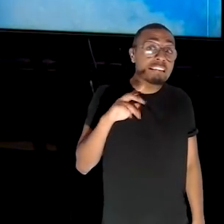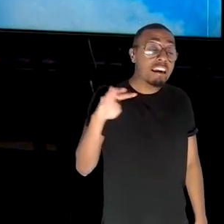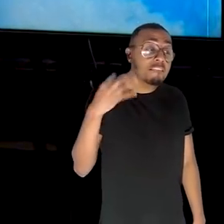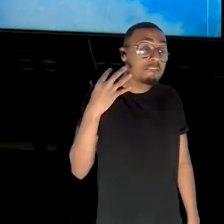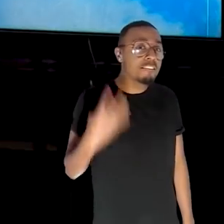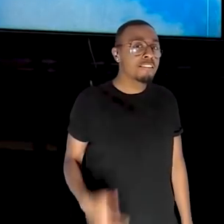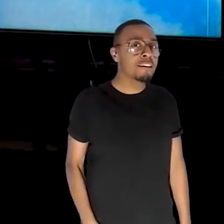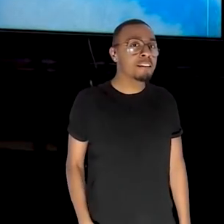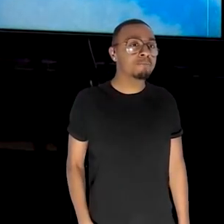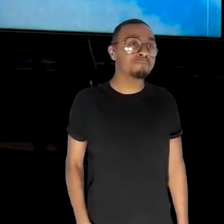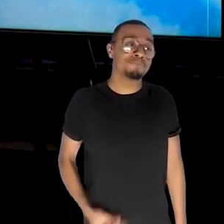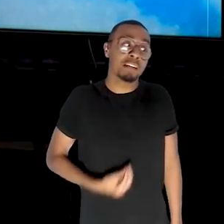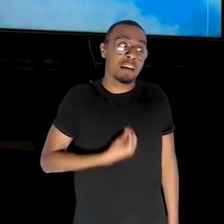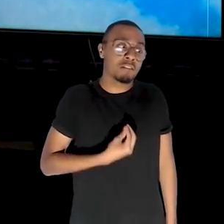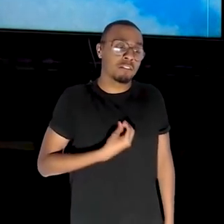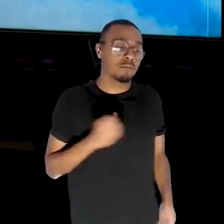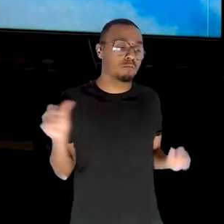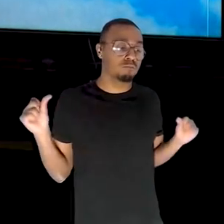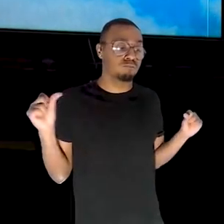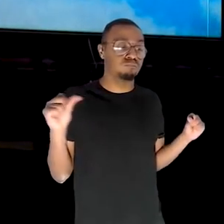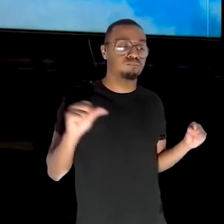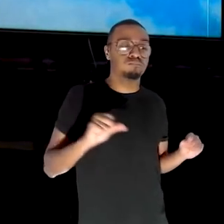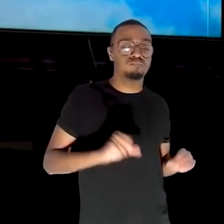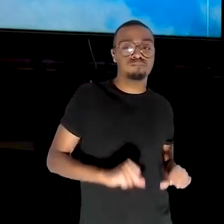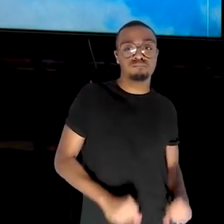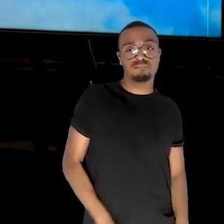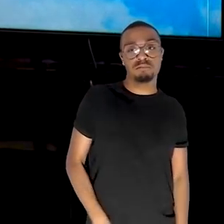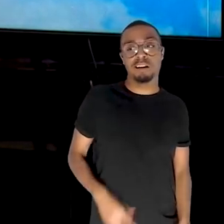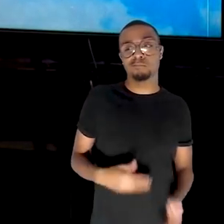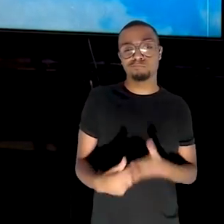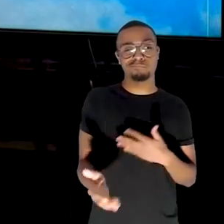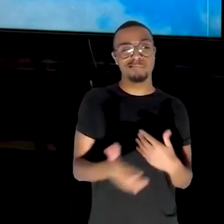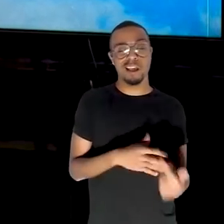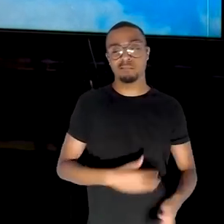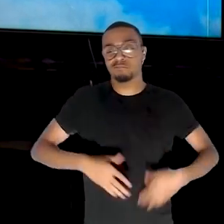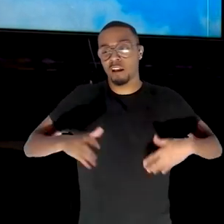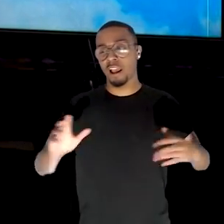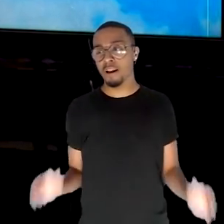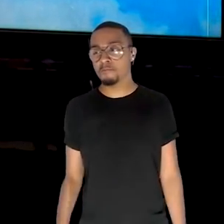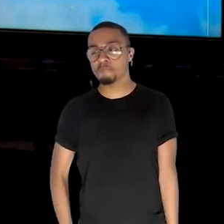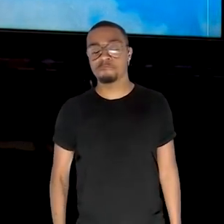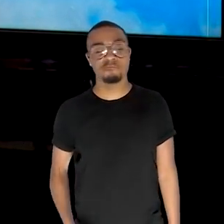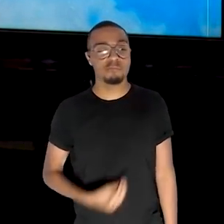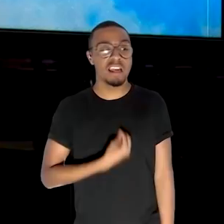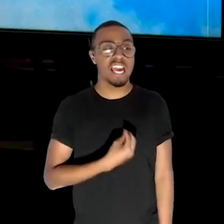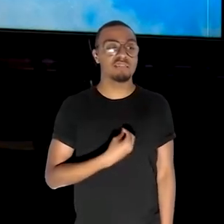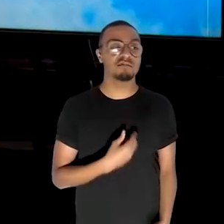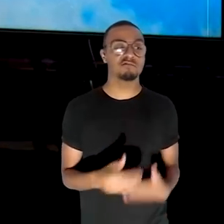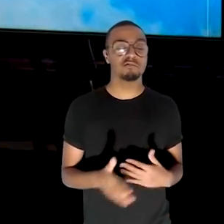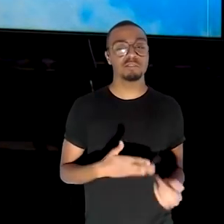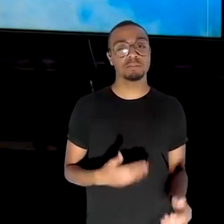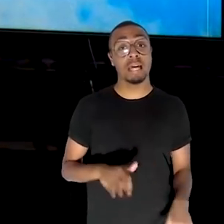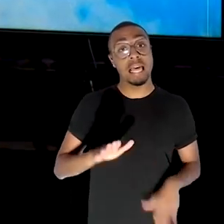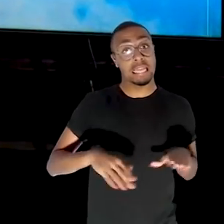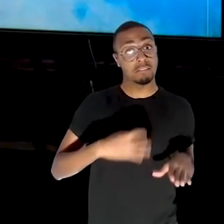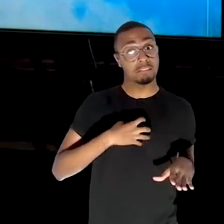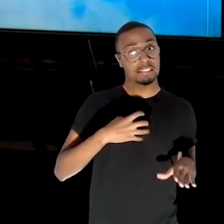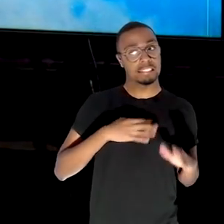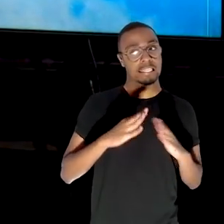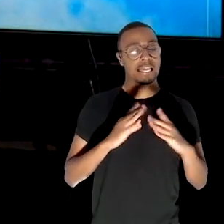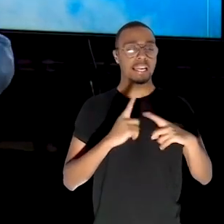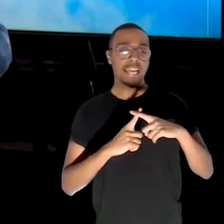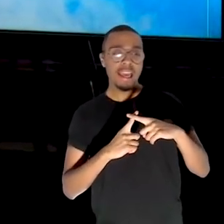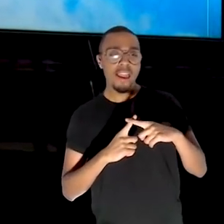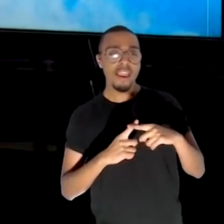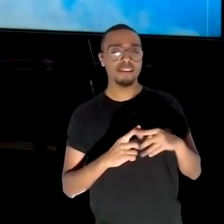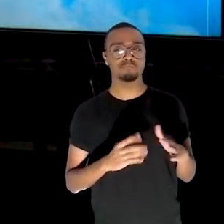conta, não vale. Quando parece que você tanto faz, tanto fez. Isso pode ser na igreja, isso pode ser na família, isso pode ser no